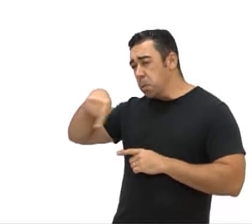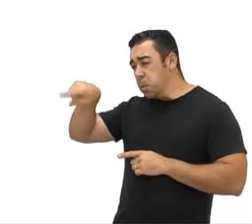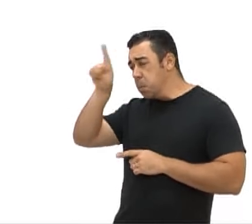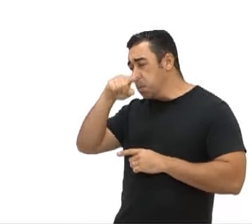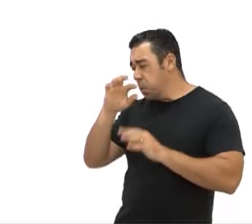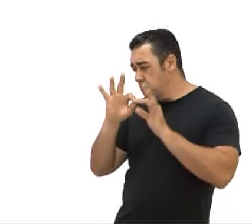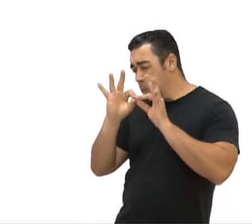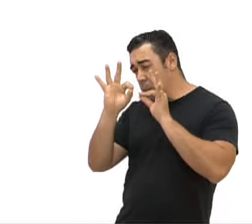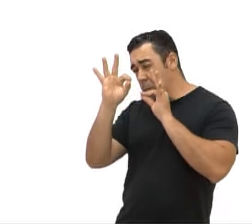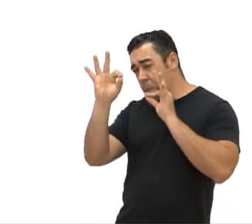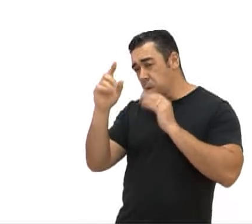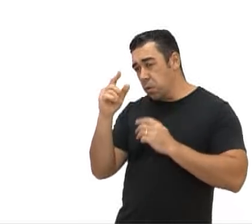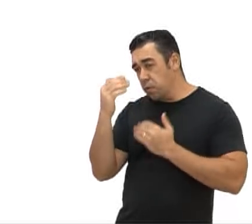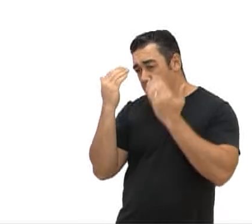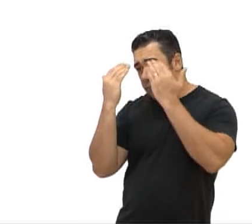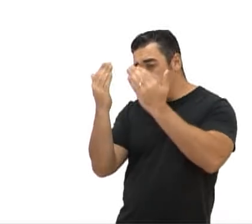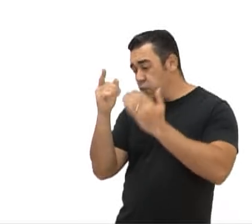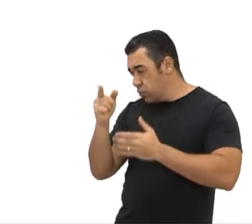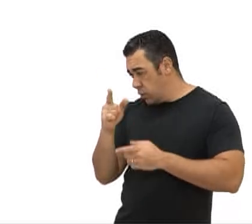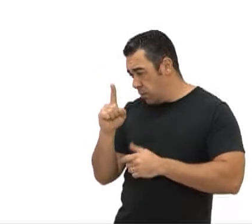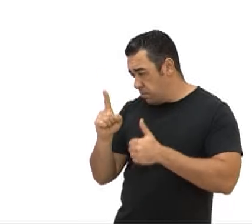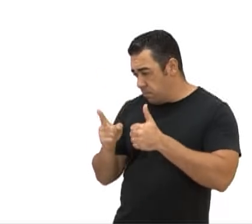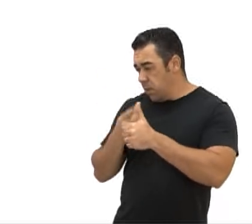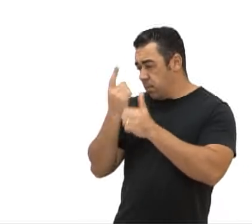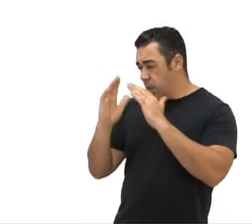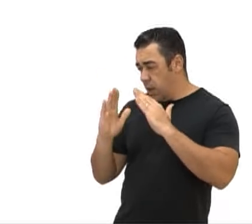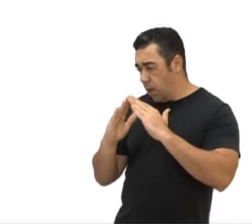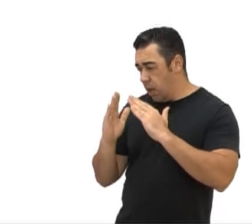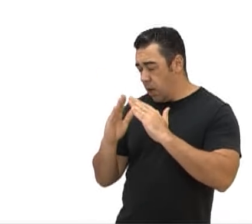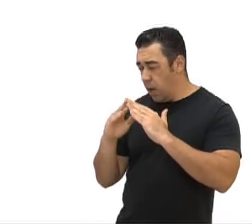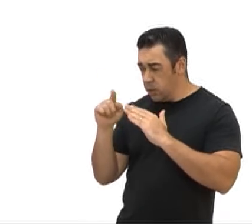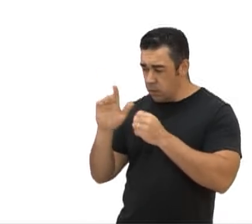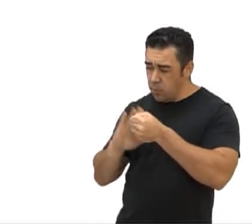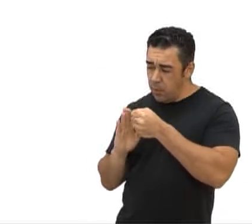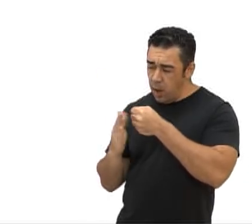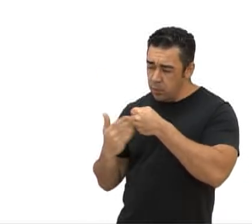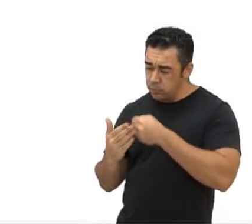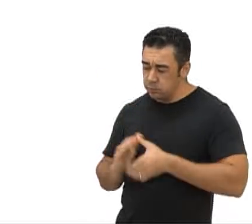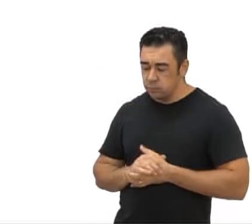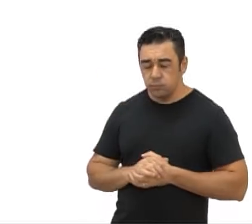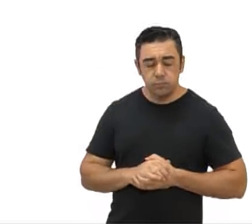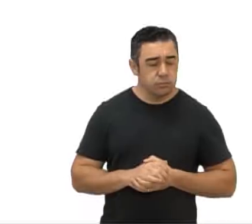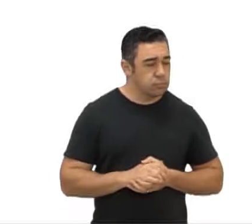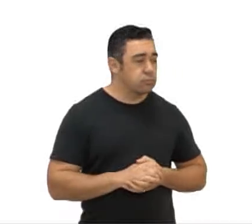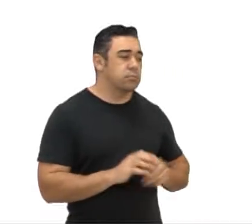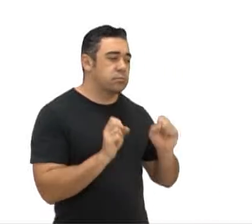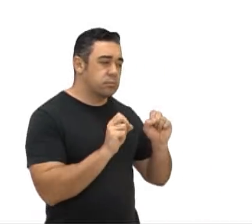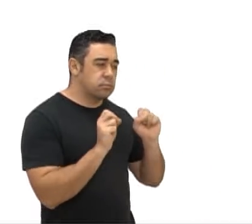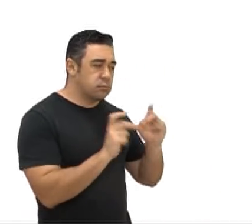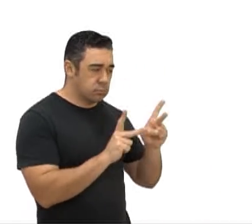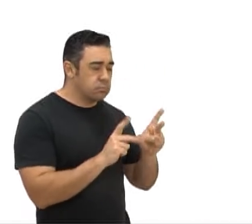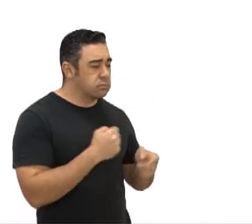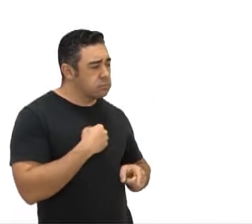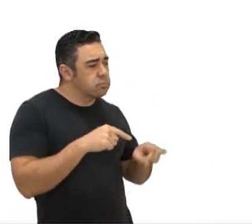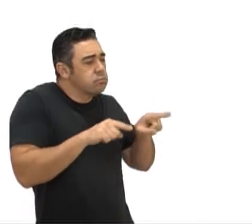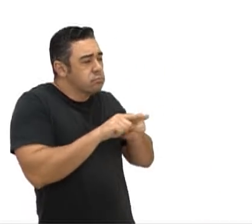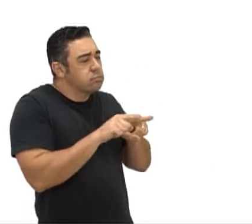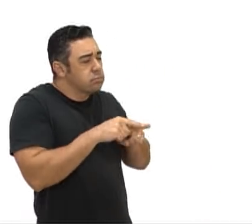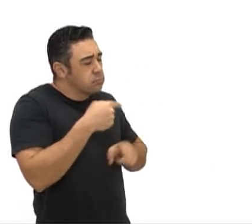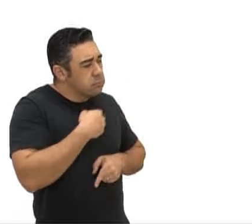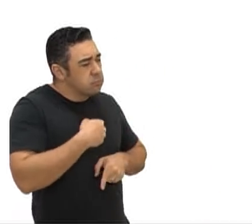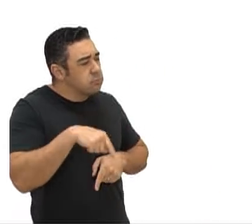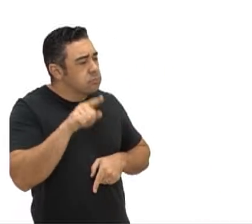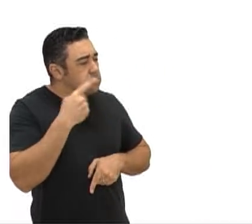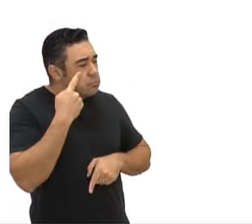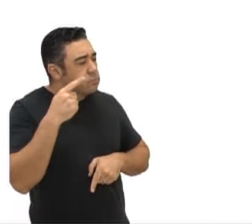mesmo ao fundo, na primeira casa da aldeia. Pois bem, disse o lobo, eu também quero ir